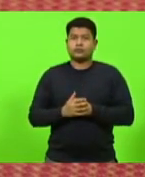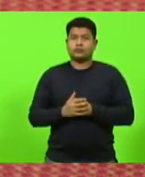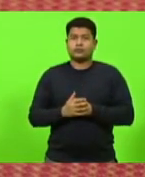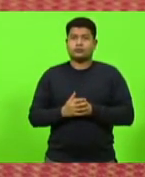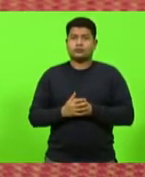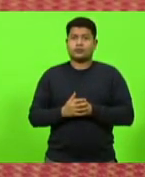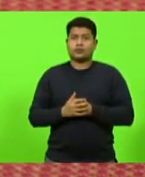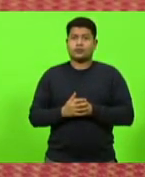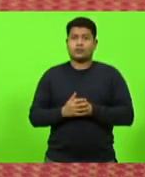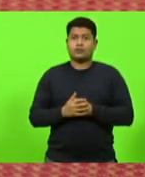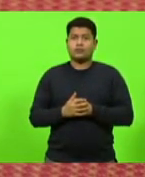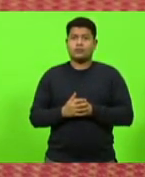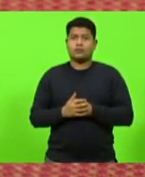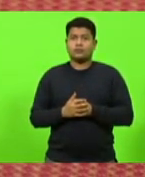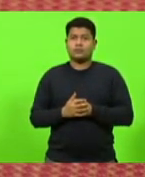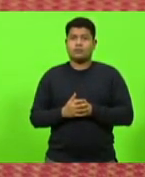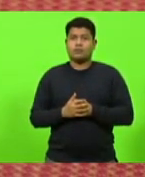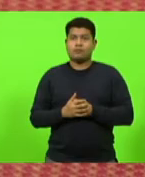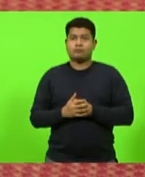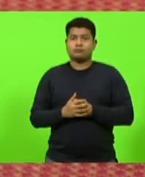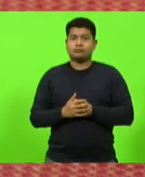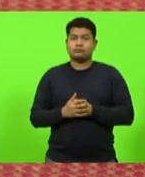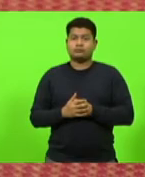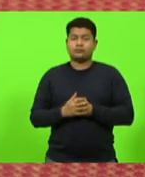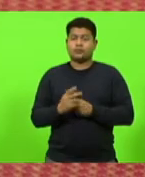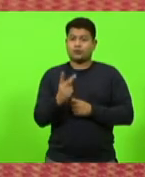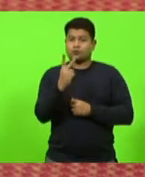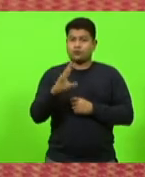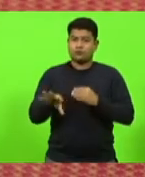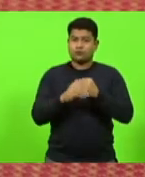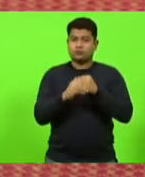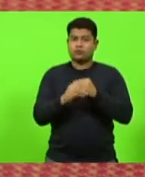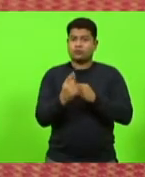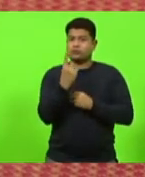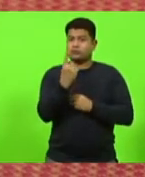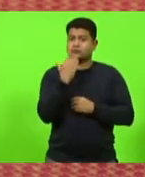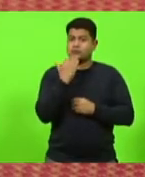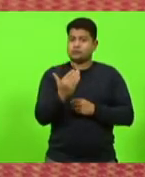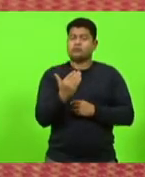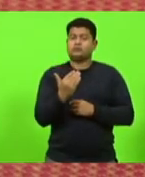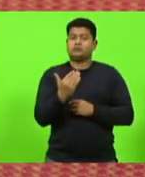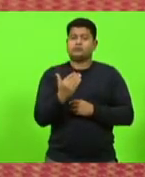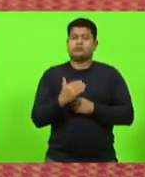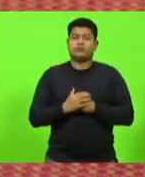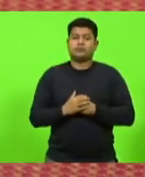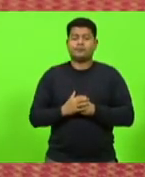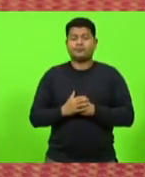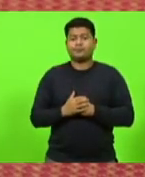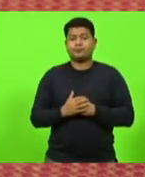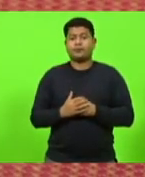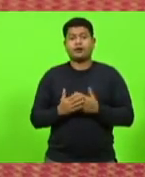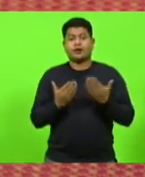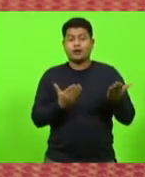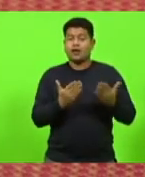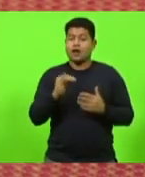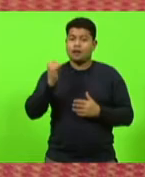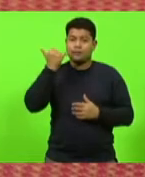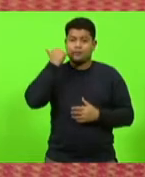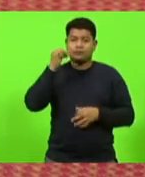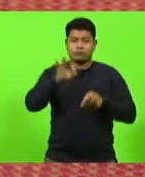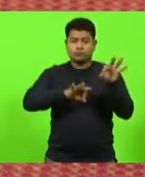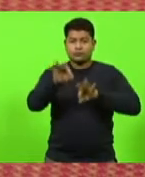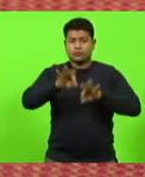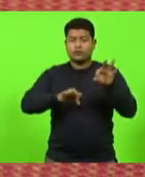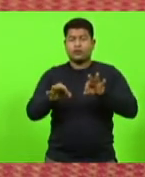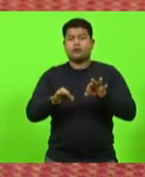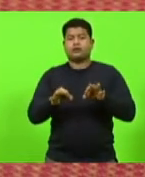requerimento só. Duas emendas num requerimento só. Pois bem, o que acontece é o seguinte. Quando o deputado Gessé Lopes faz a emenda